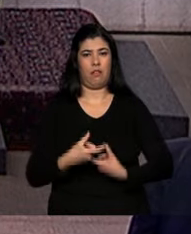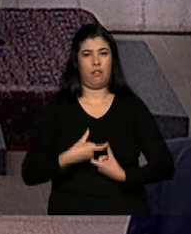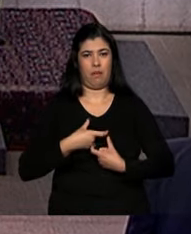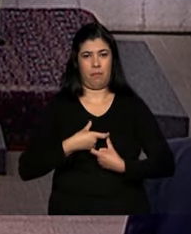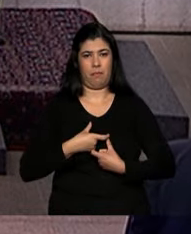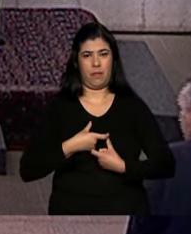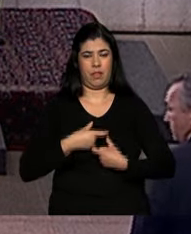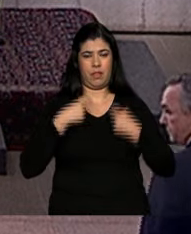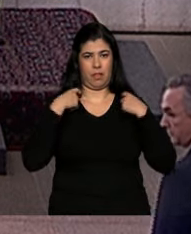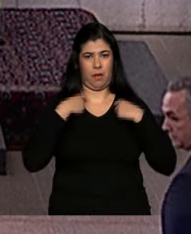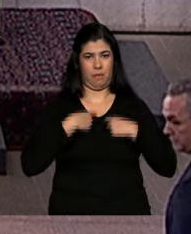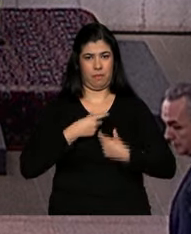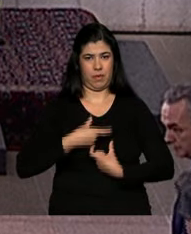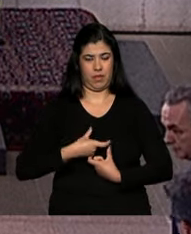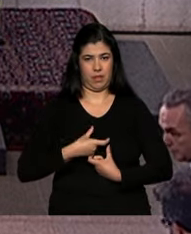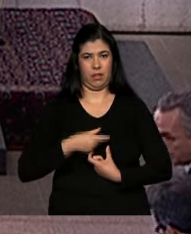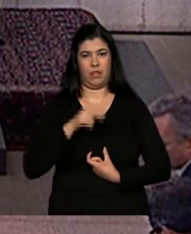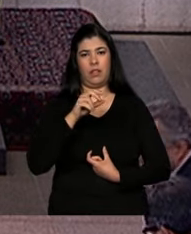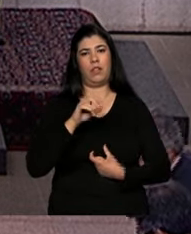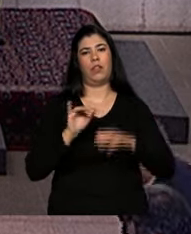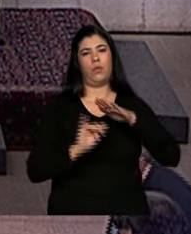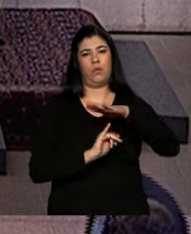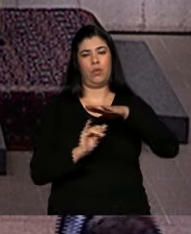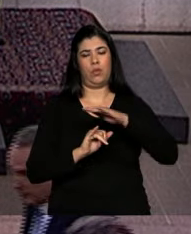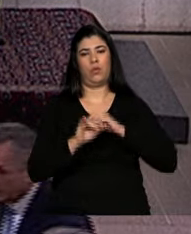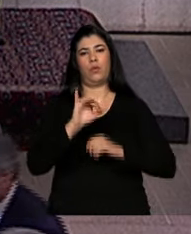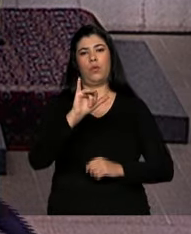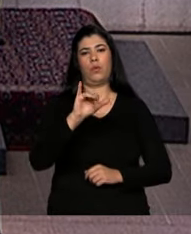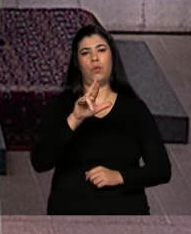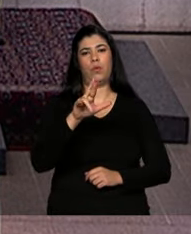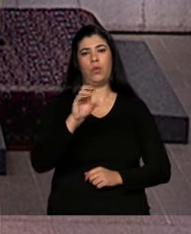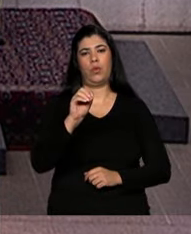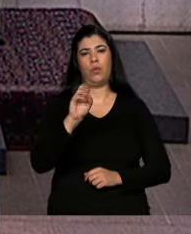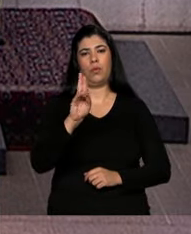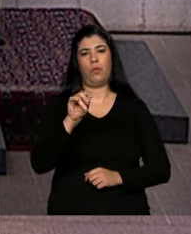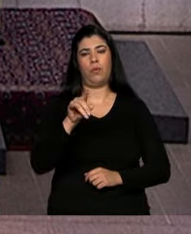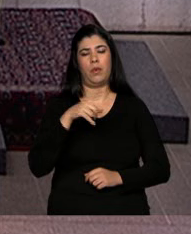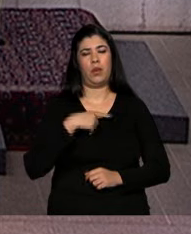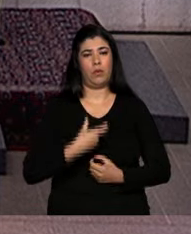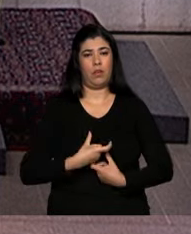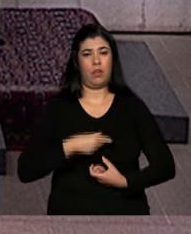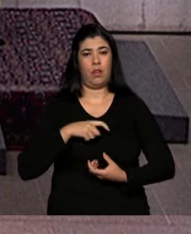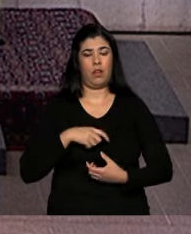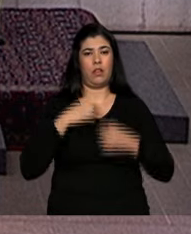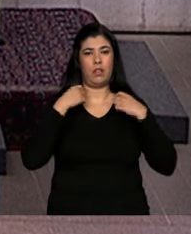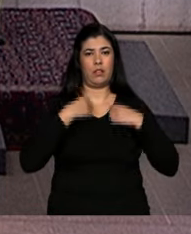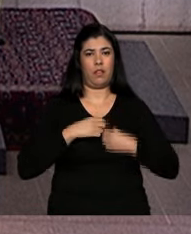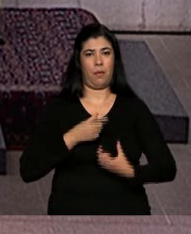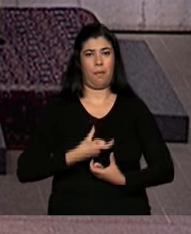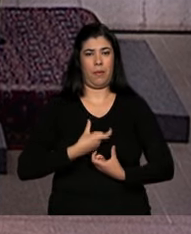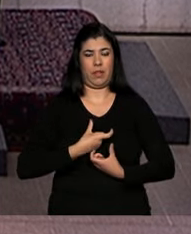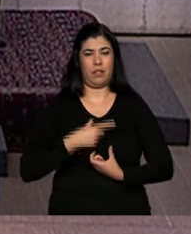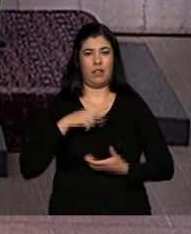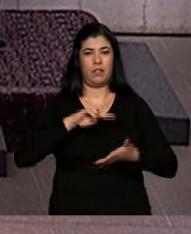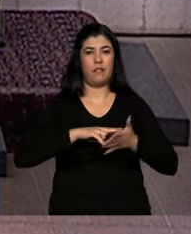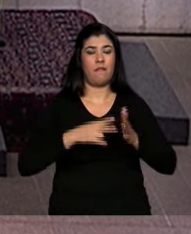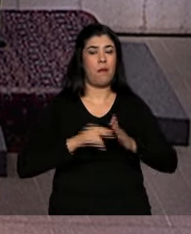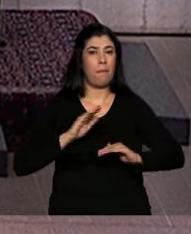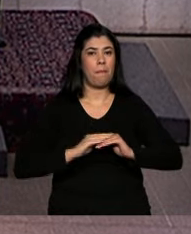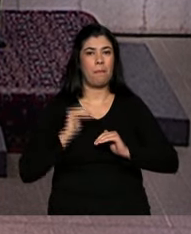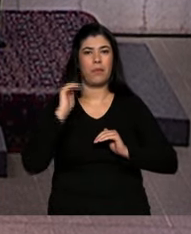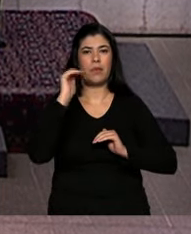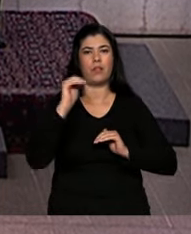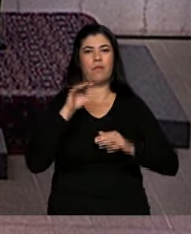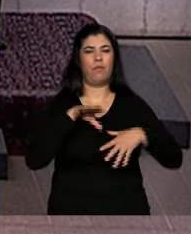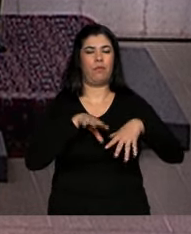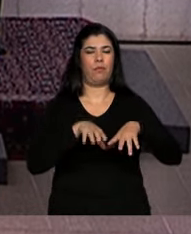Rio Branco. A medalha é a maior condecoração da diplomacia brasileira. Das